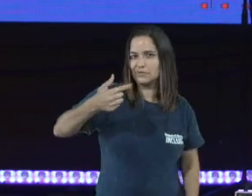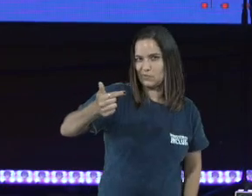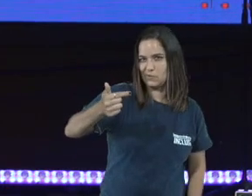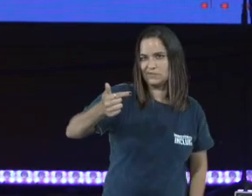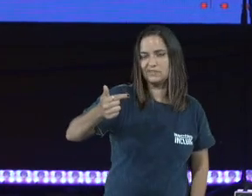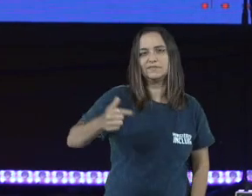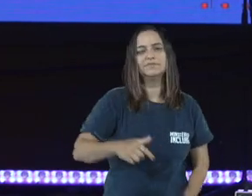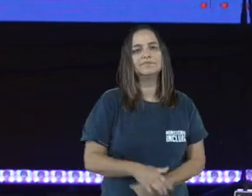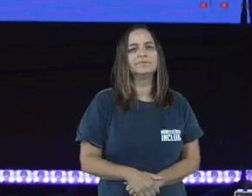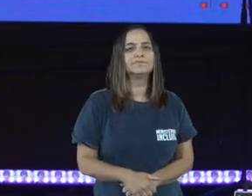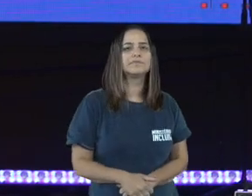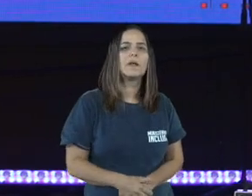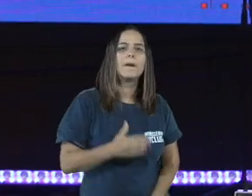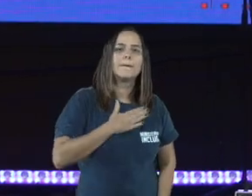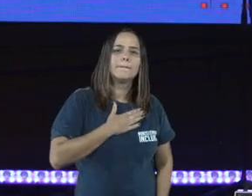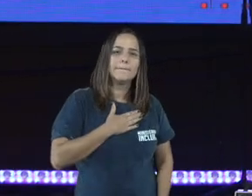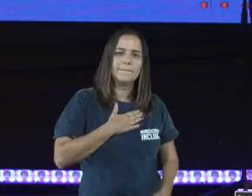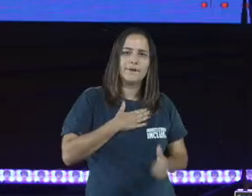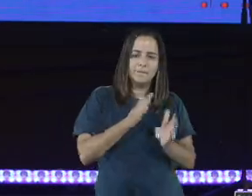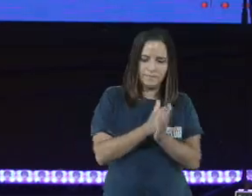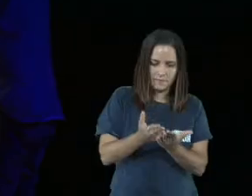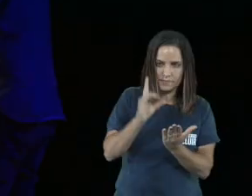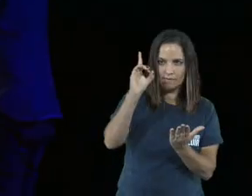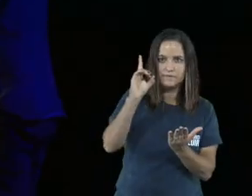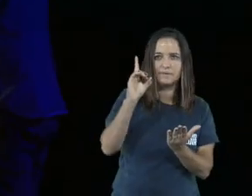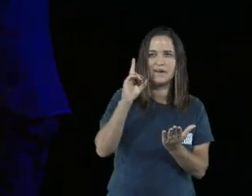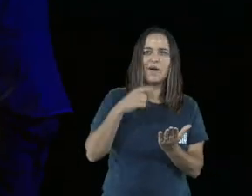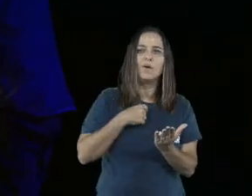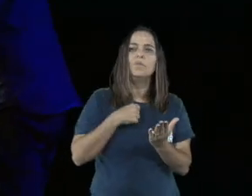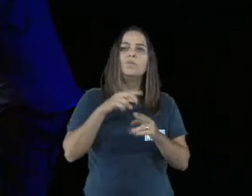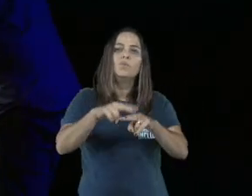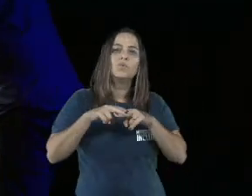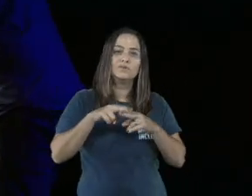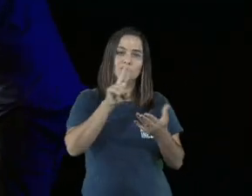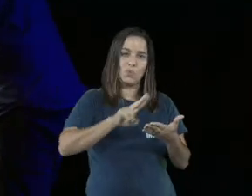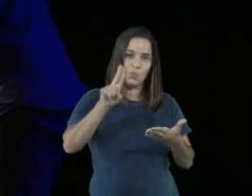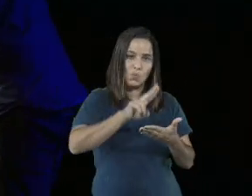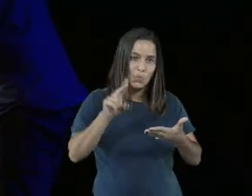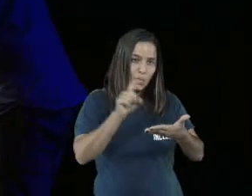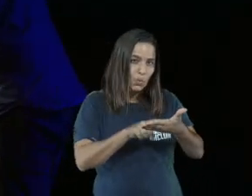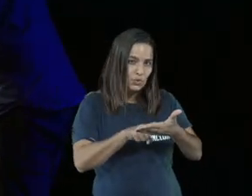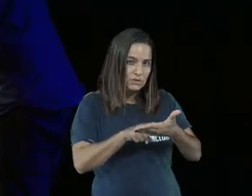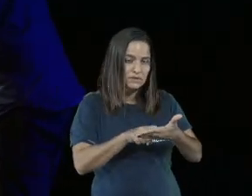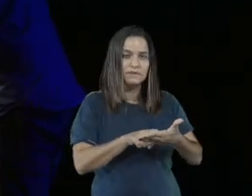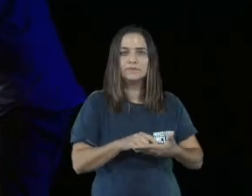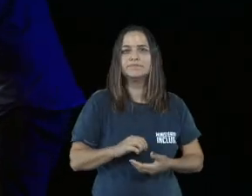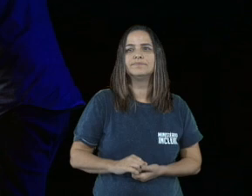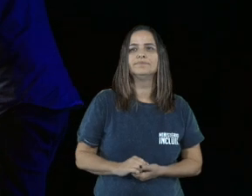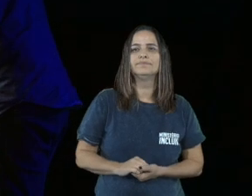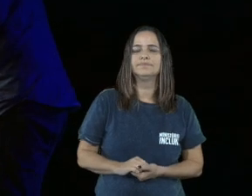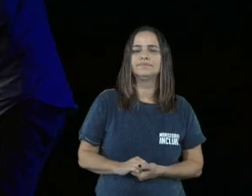e eu tô sem minha Bíblia aqui para eu estou usando esse aqui Davi disse a Saul ninguém deve ficar com o coração abatido